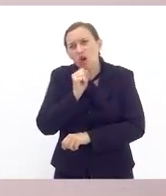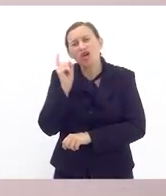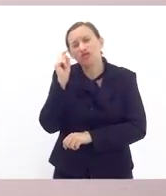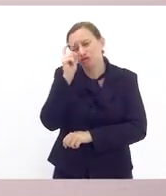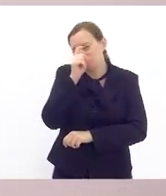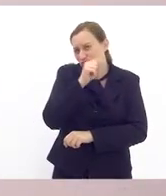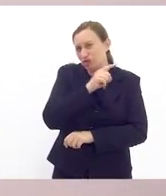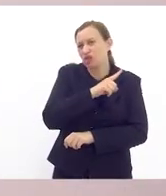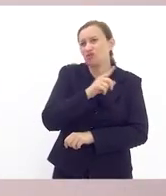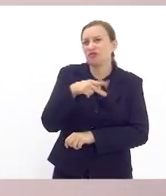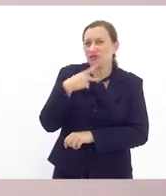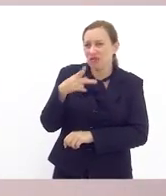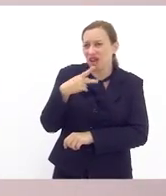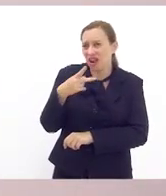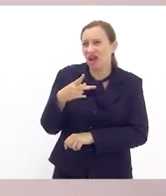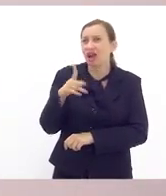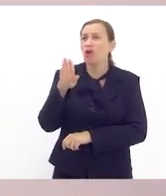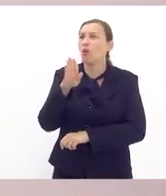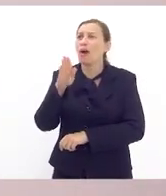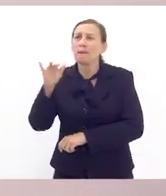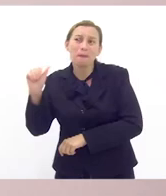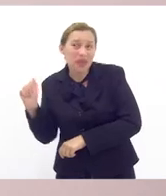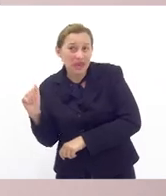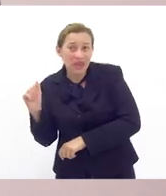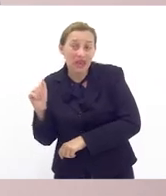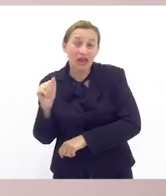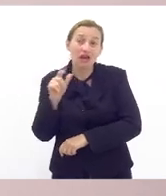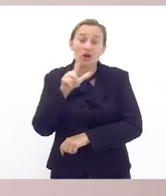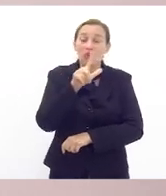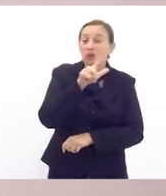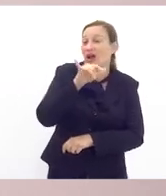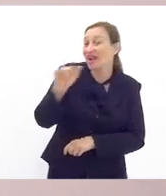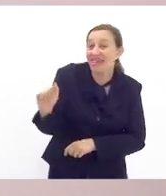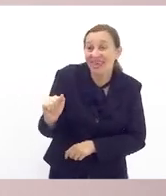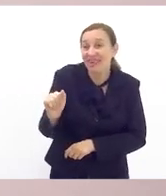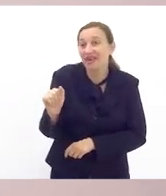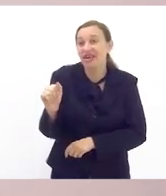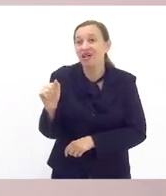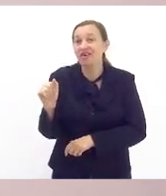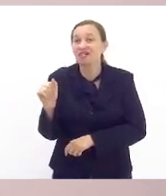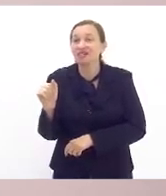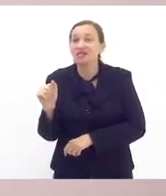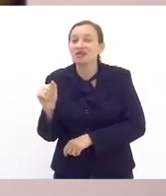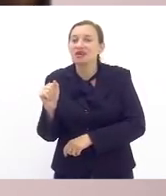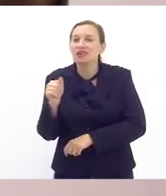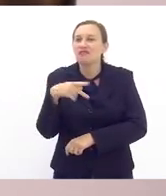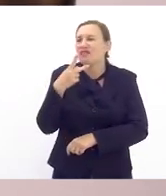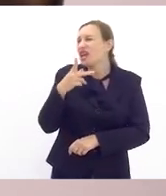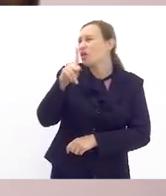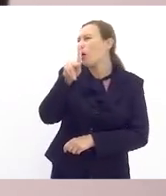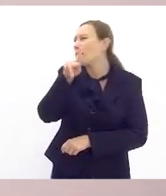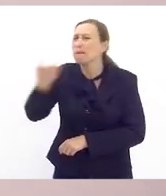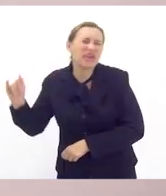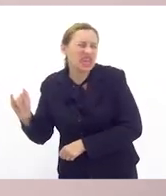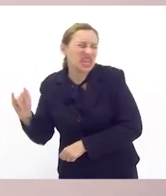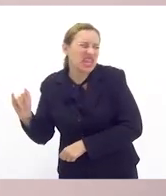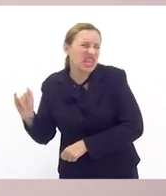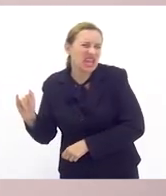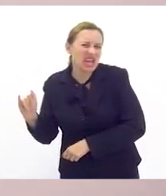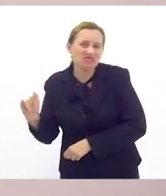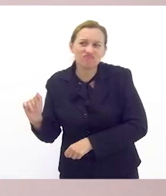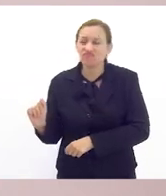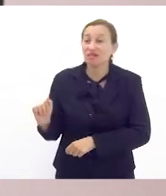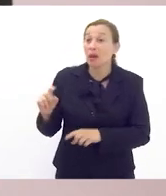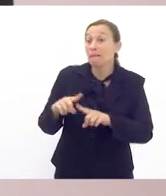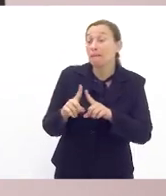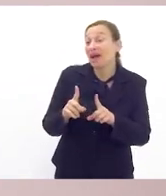difícil ter que falar com a Bia tem que falar com a Lia né Fale com a Bia aí só